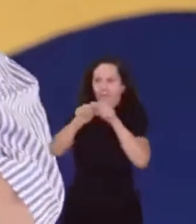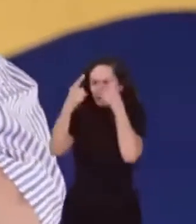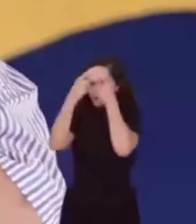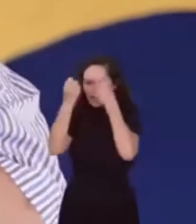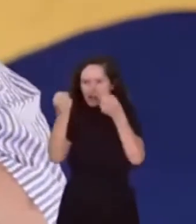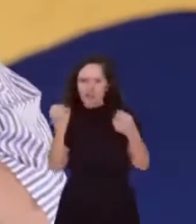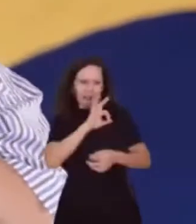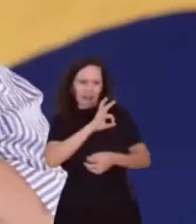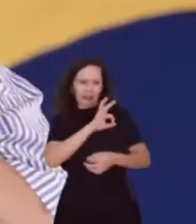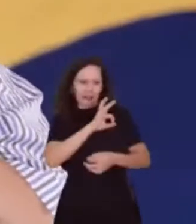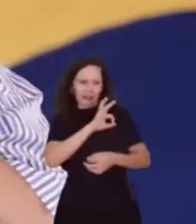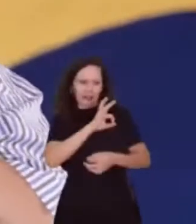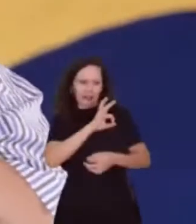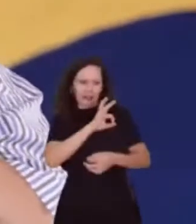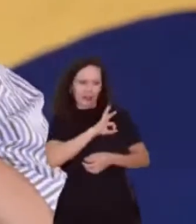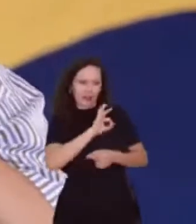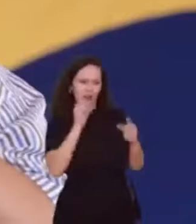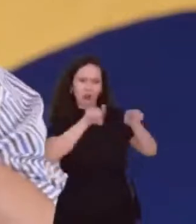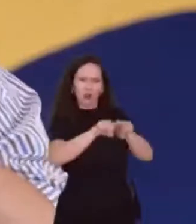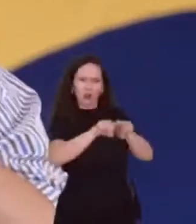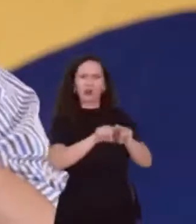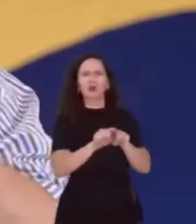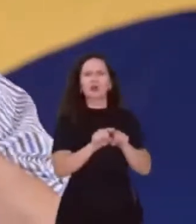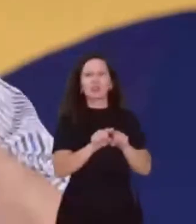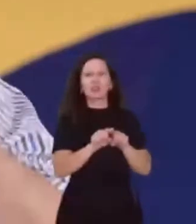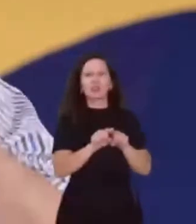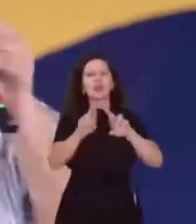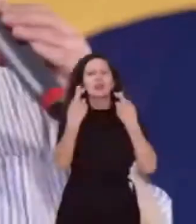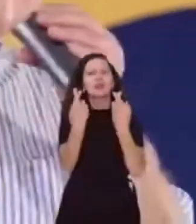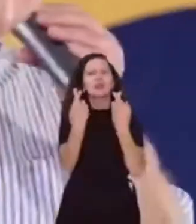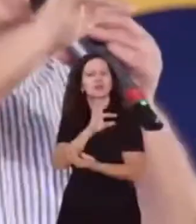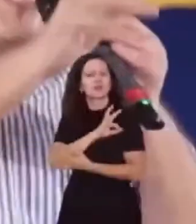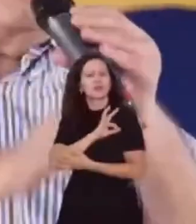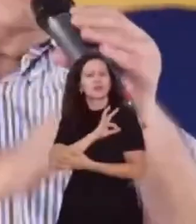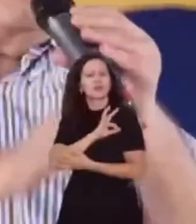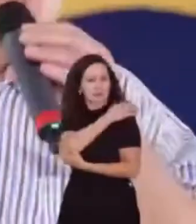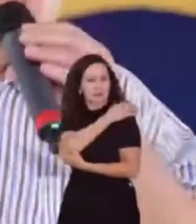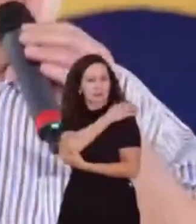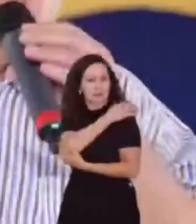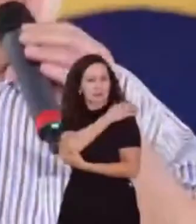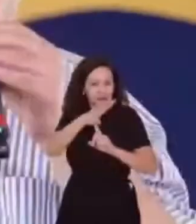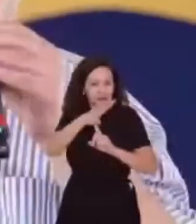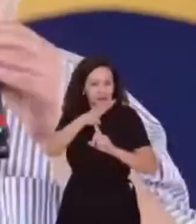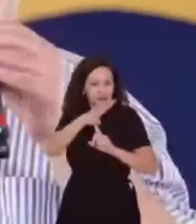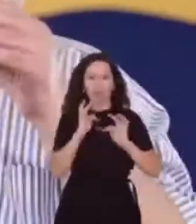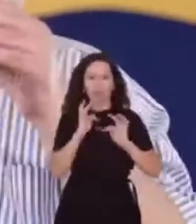da Polícia Militar do Paraná todos os oficiais